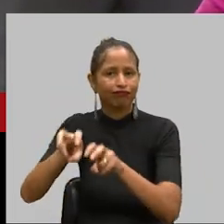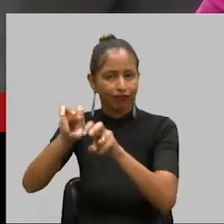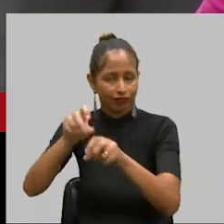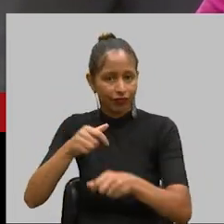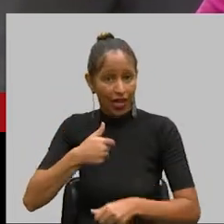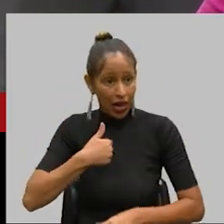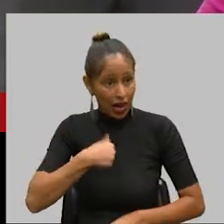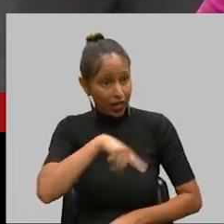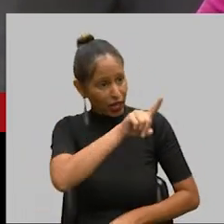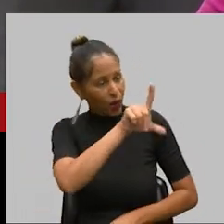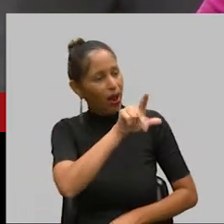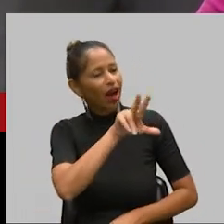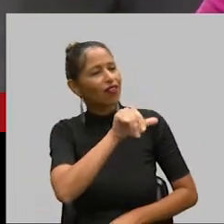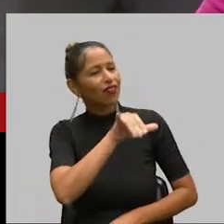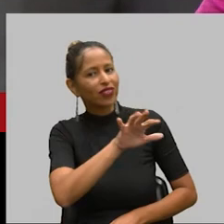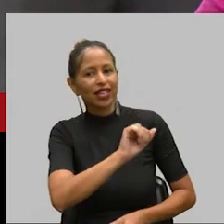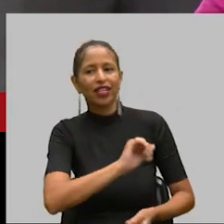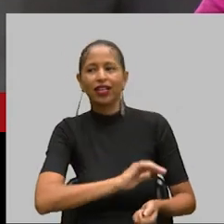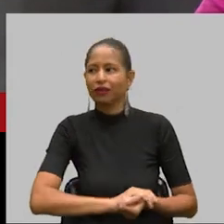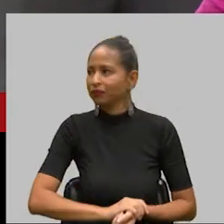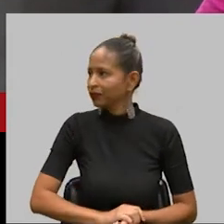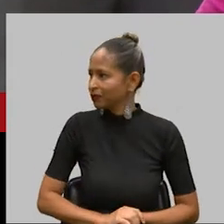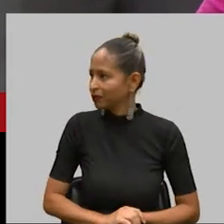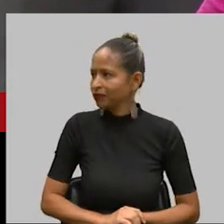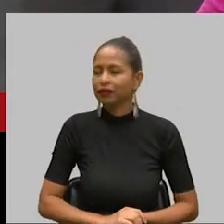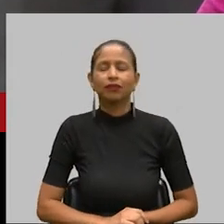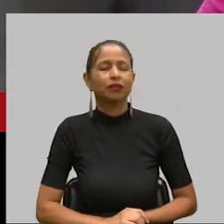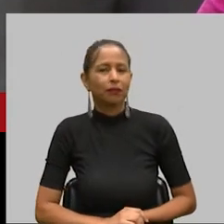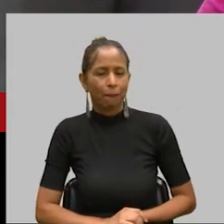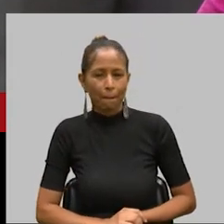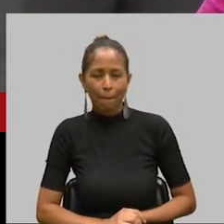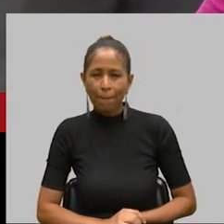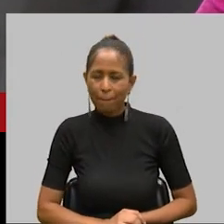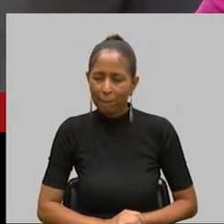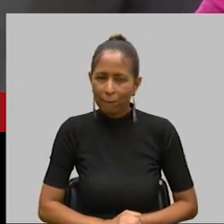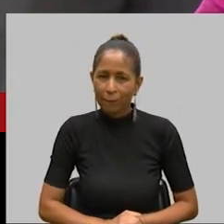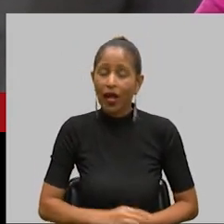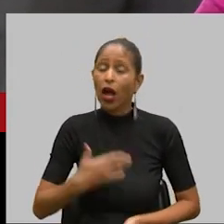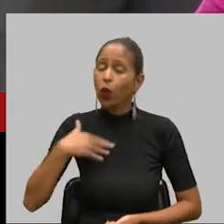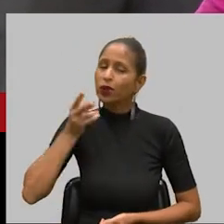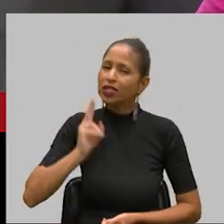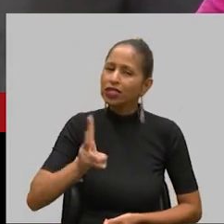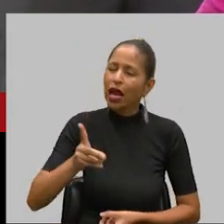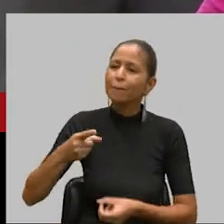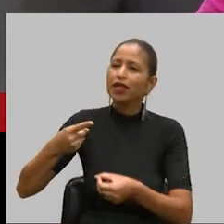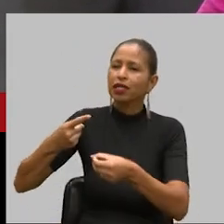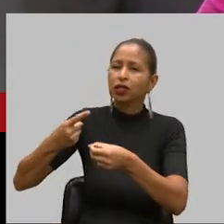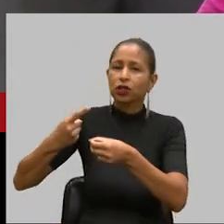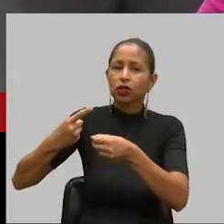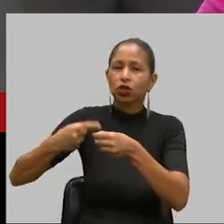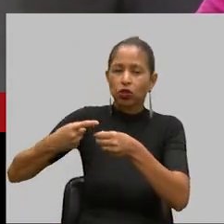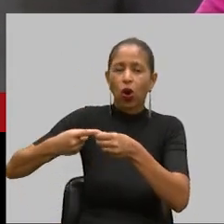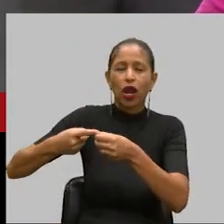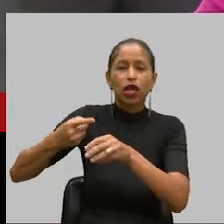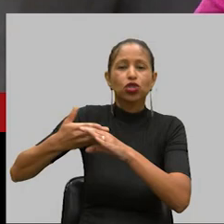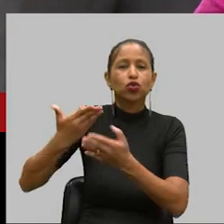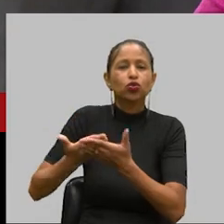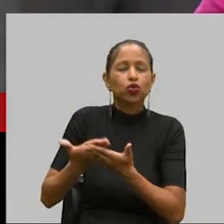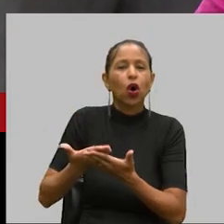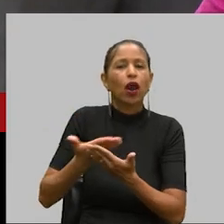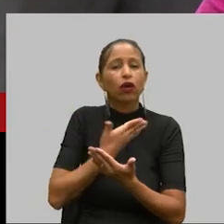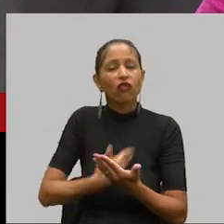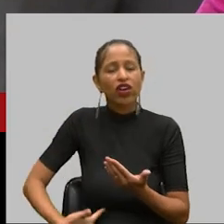sou Lavínia fruto da ueng Eu sempre estudei escola pública Então esse ataque que a gente nós estamos